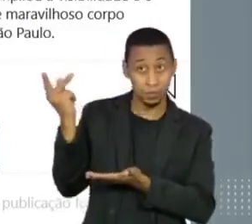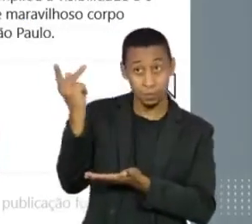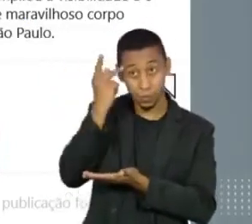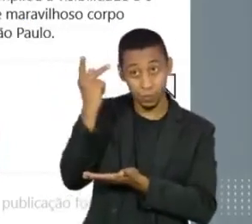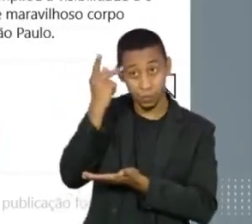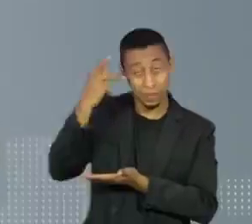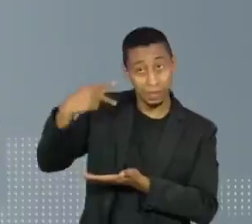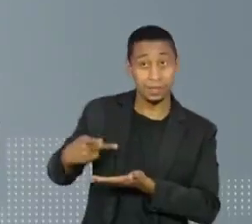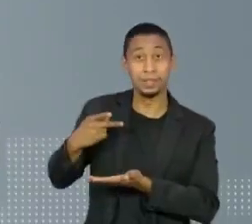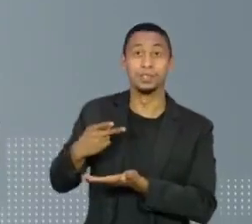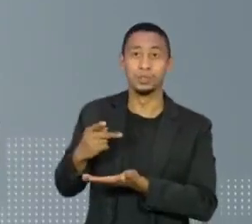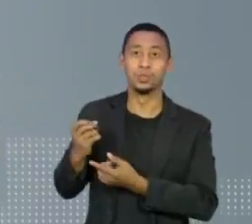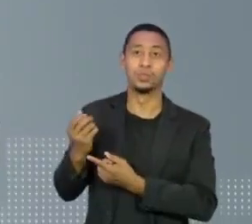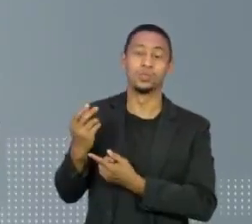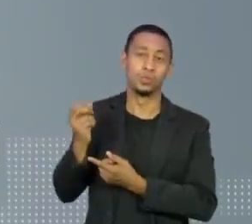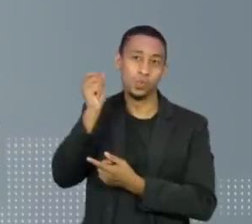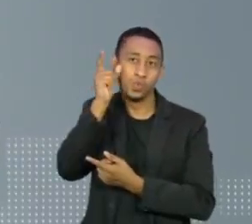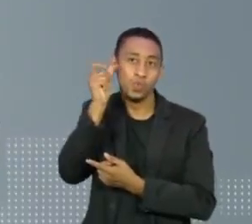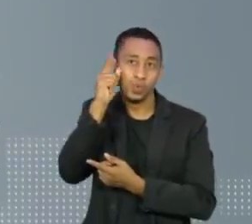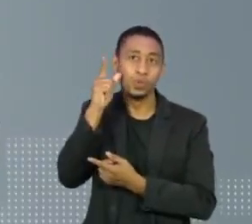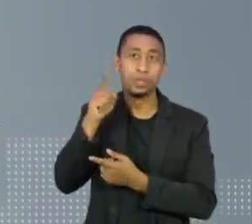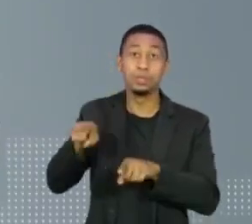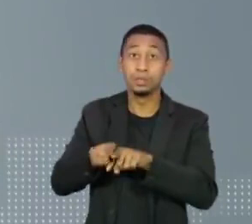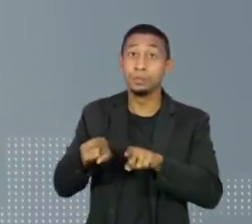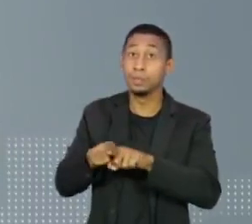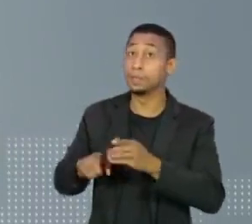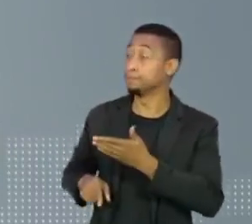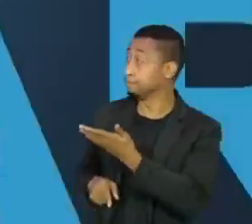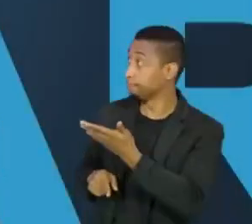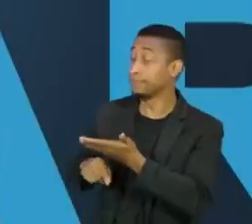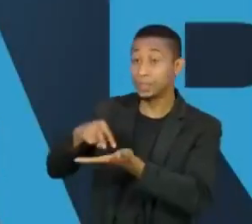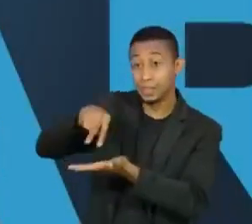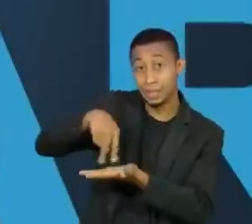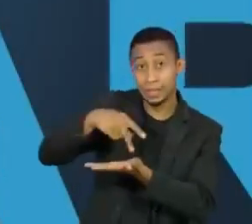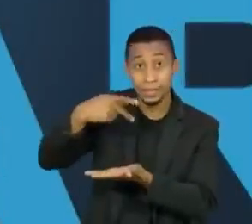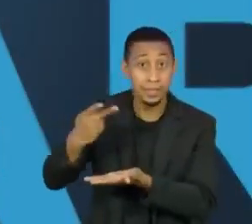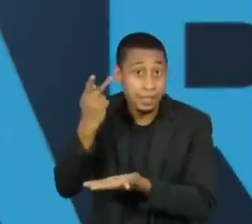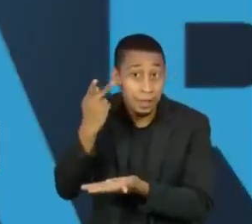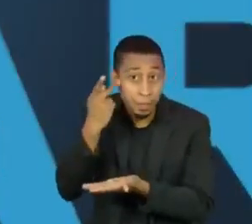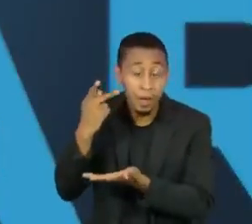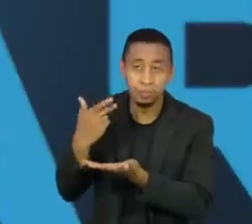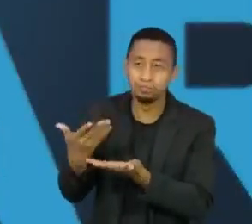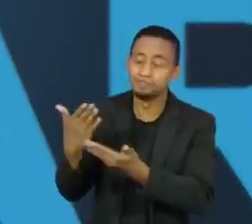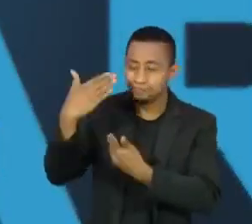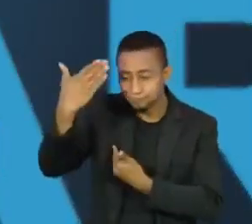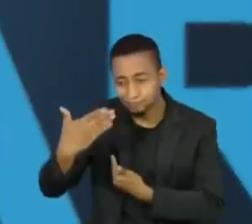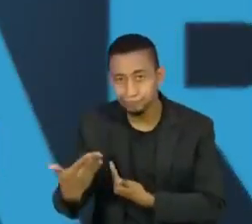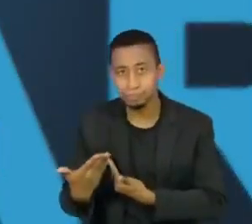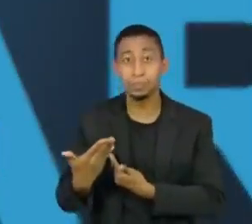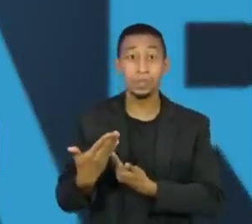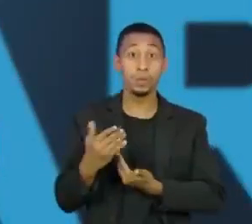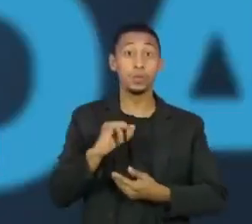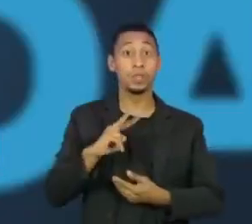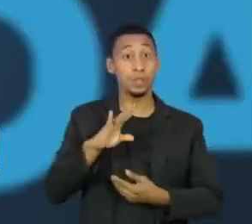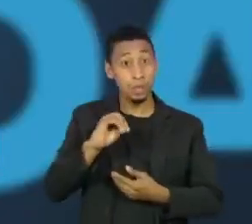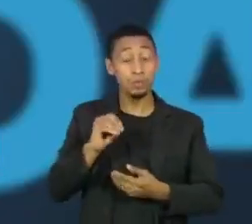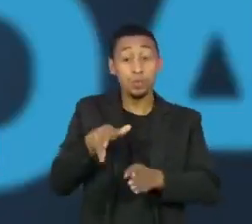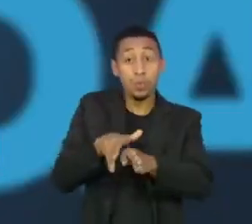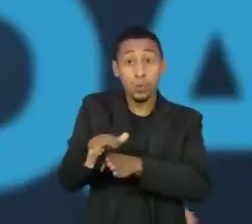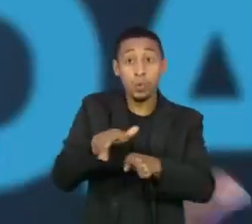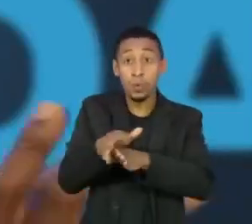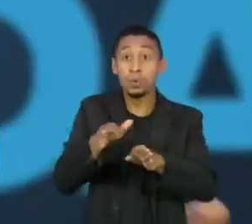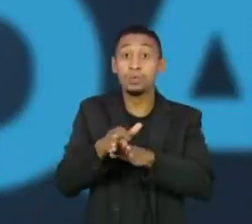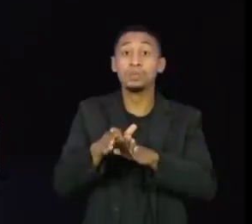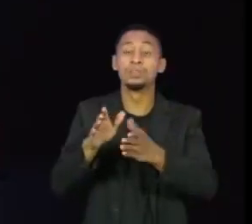a lei o Chef EA diretora da São Paulo companhia de dança Ismael Ivo também era integrante do Conselho curador